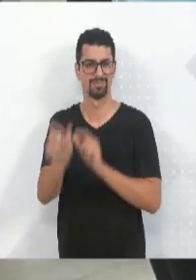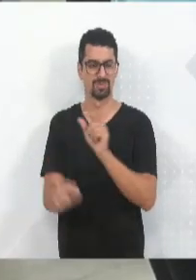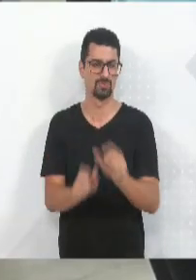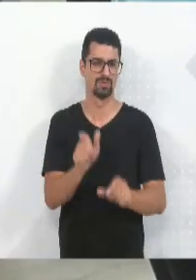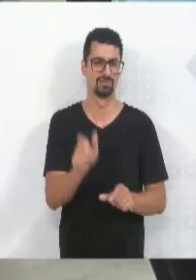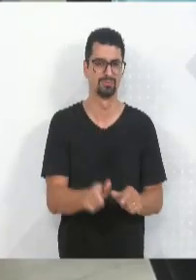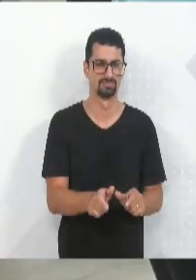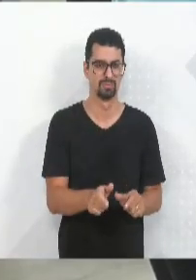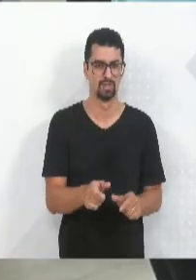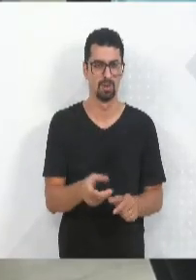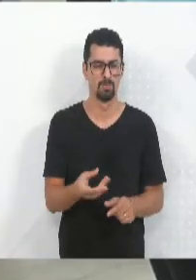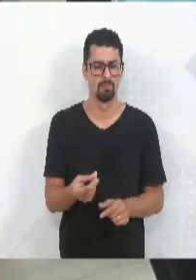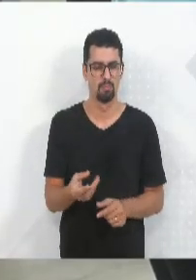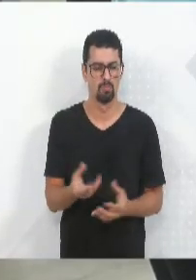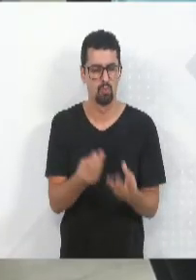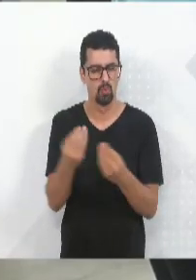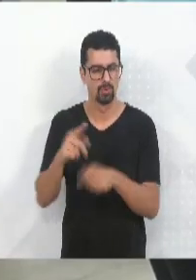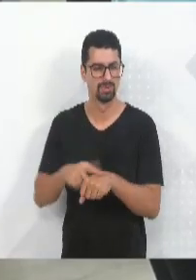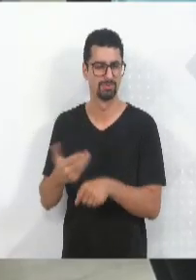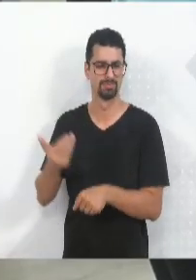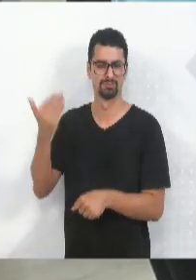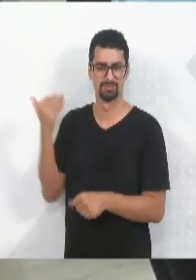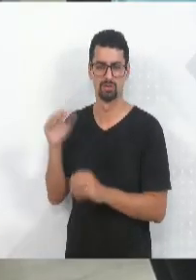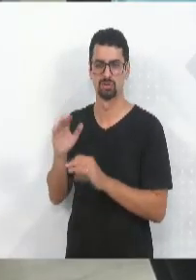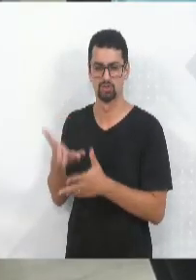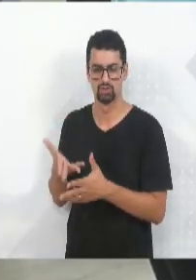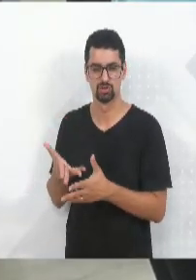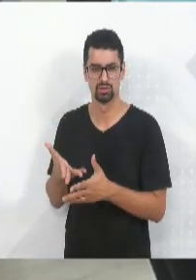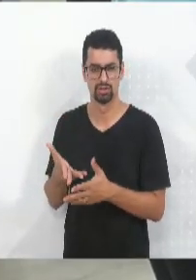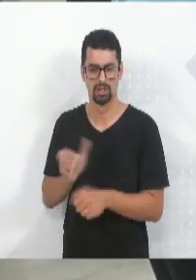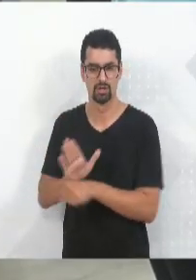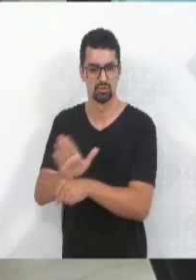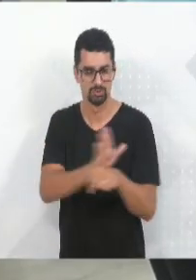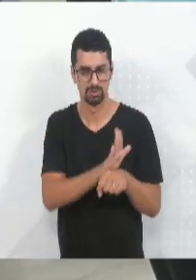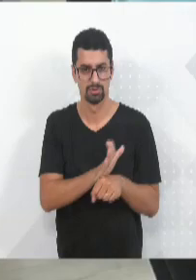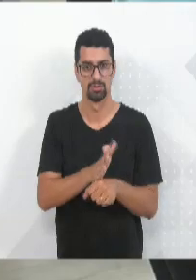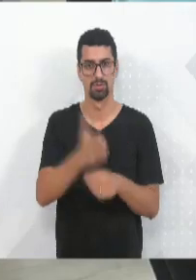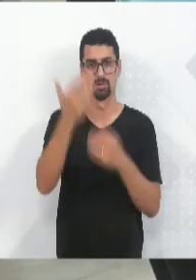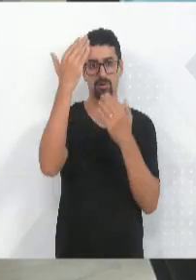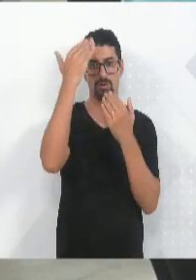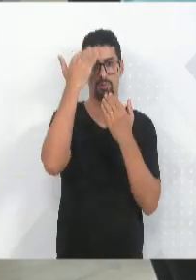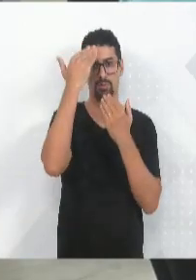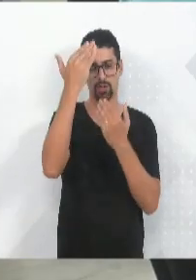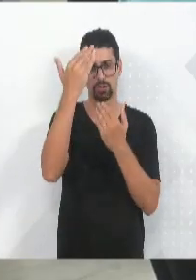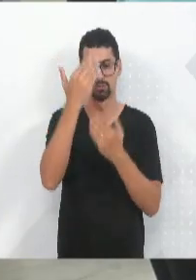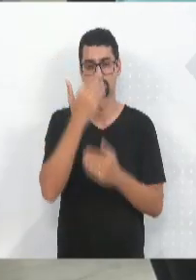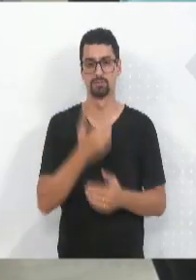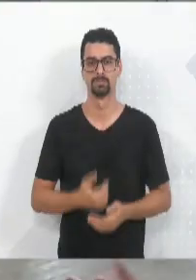tempo levantando templos à virtude e cavando morras ao vício Muito obrigado